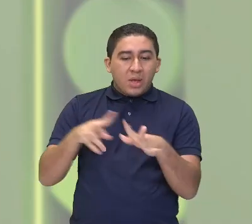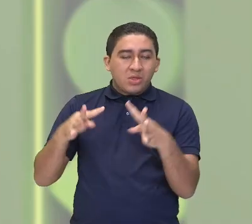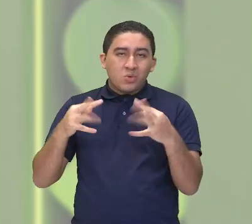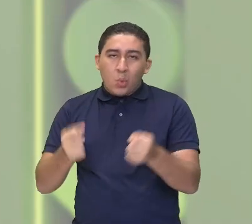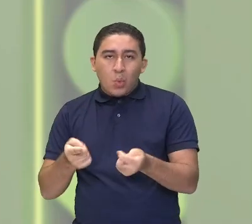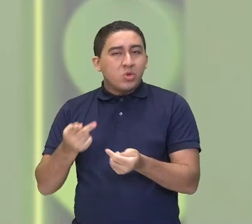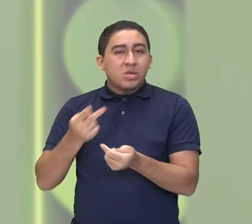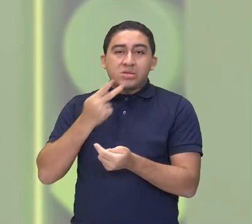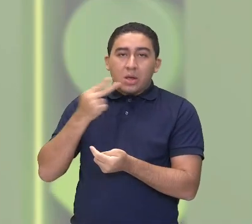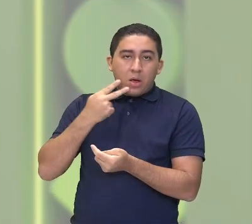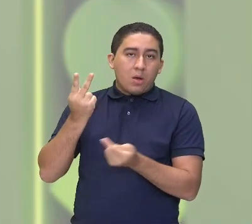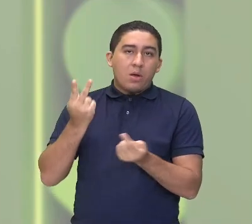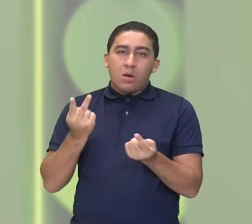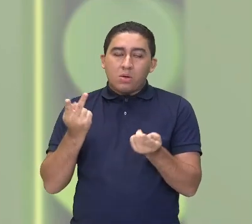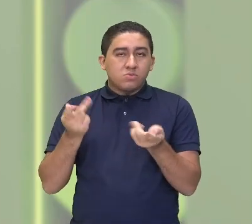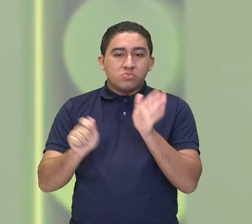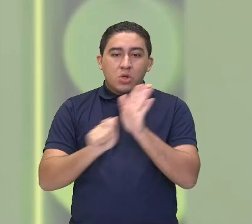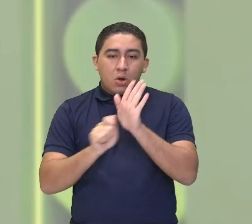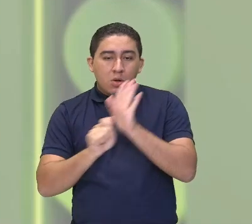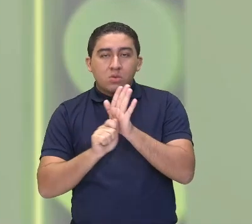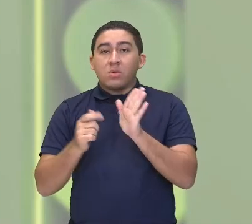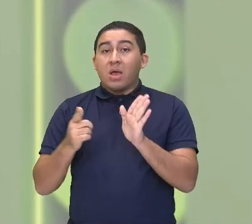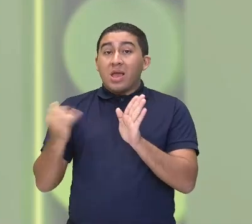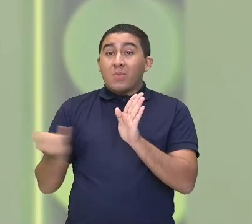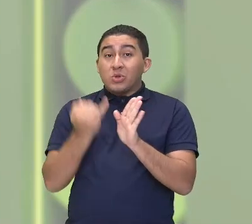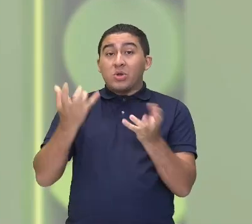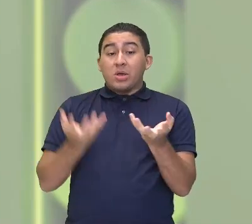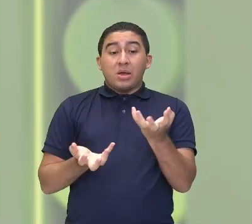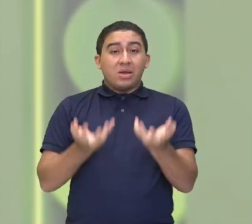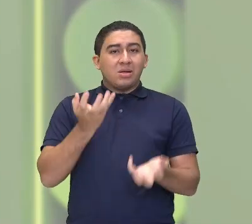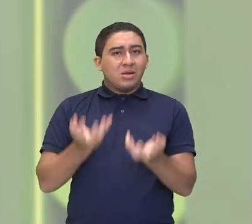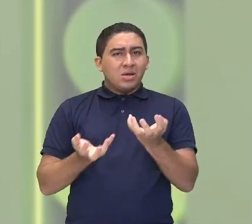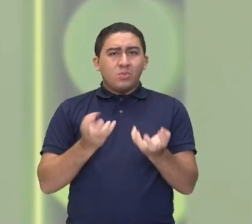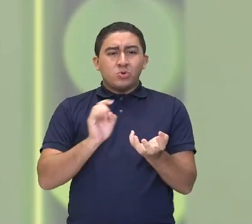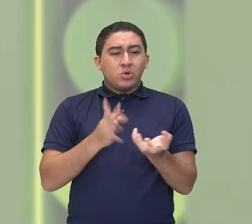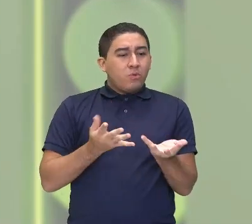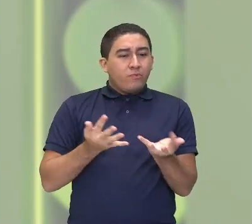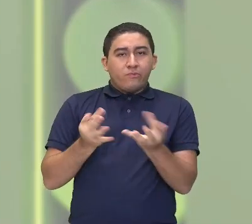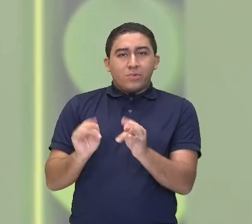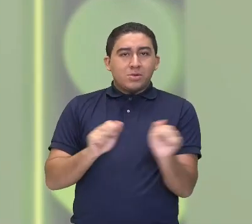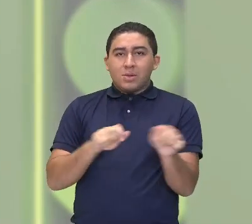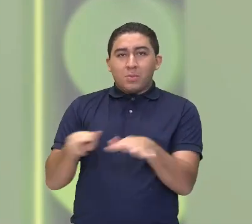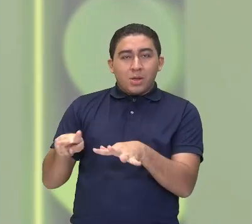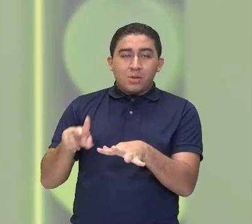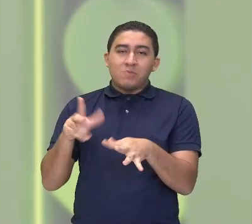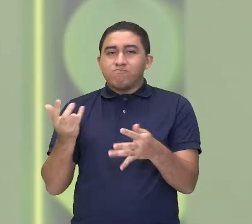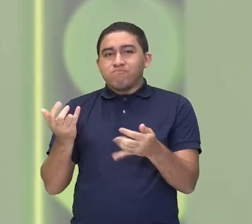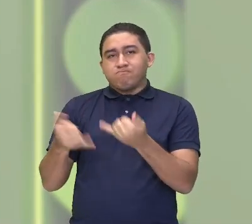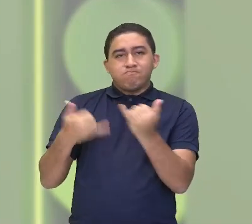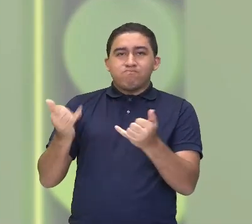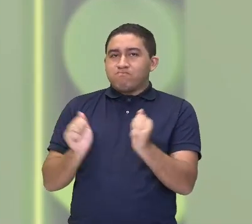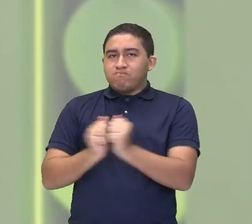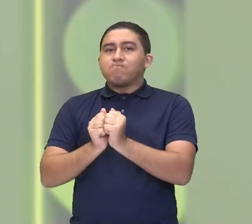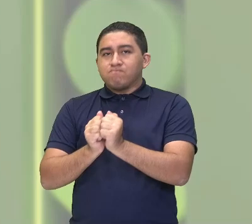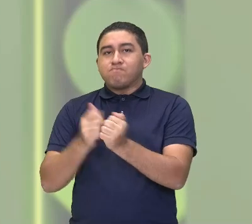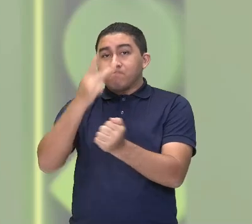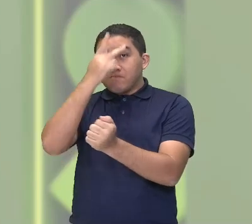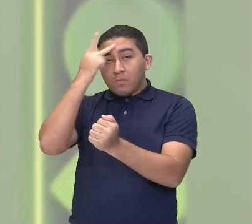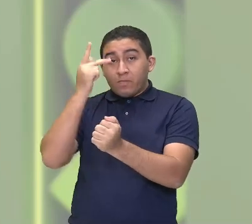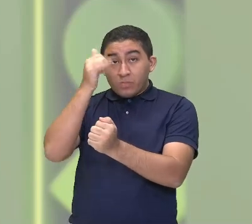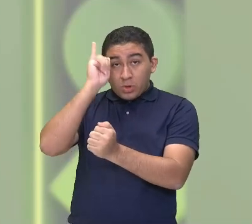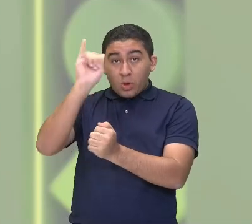né? É importante saber equilibrar, né? Deixar para um final de semana, ali para um momento de socialização, por exemplo, para